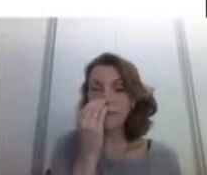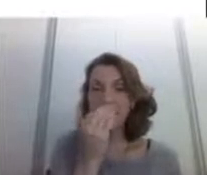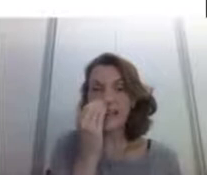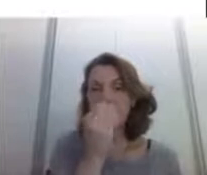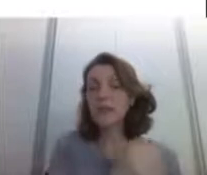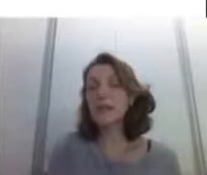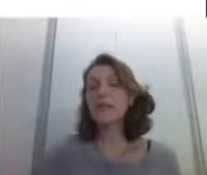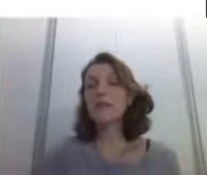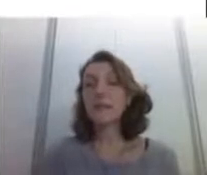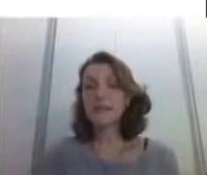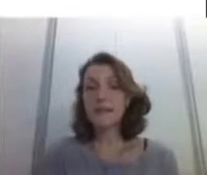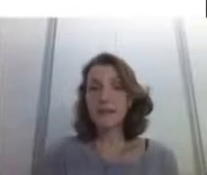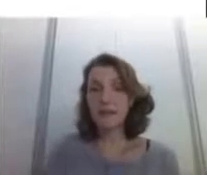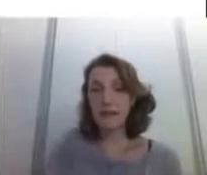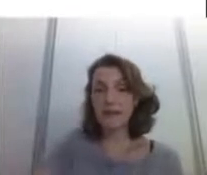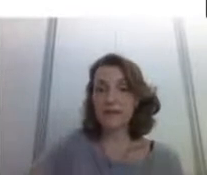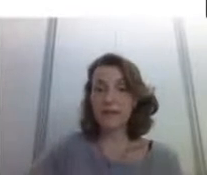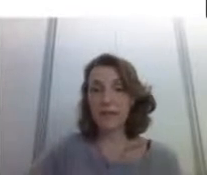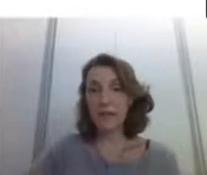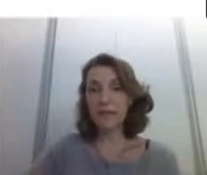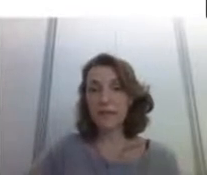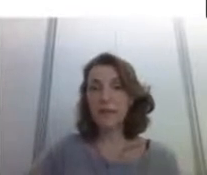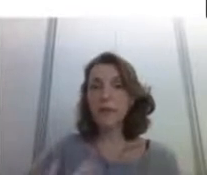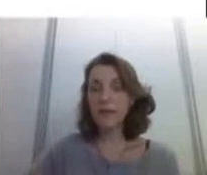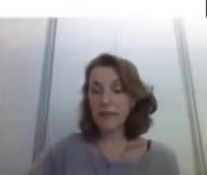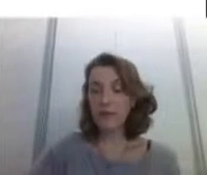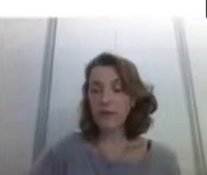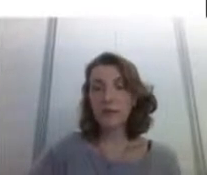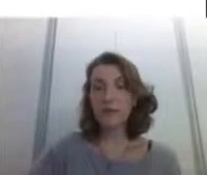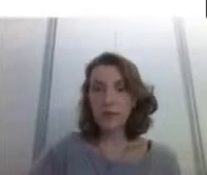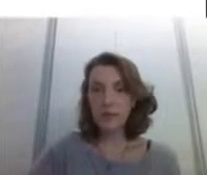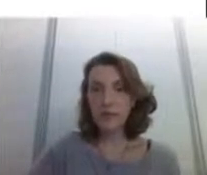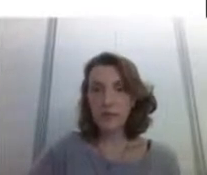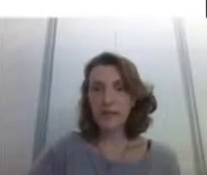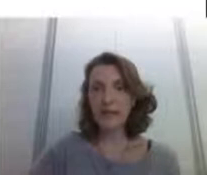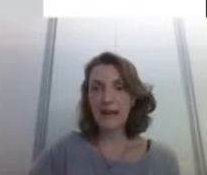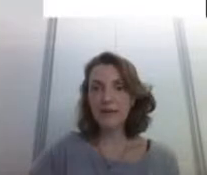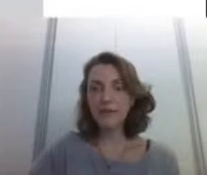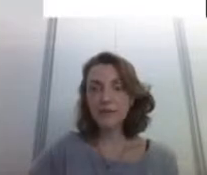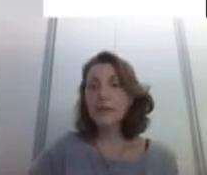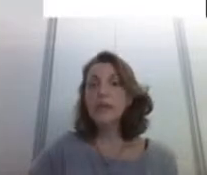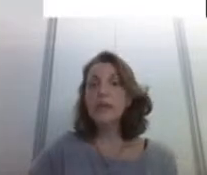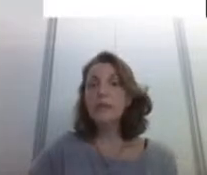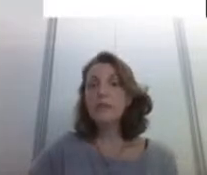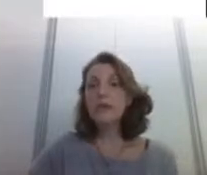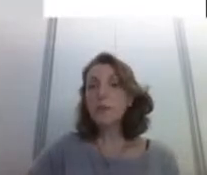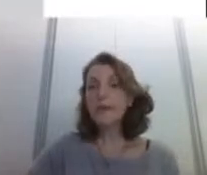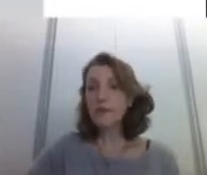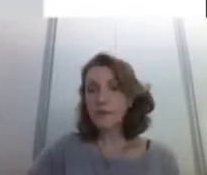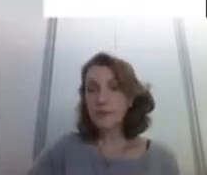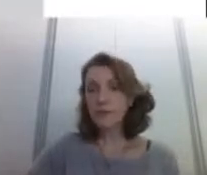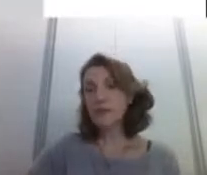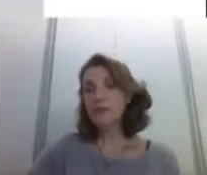né, baseado em referências internacionais e nacionais para desenvolvimento dos atributos a serem avaliados, e também